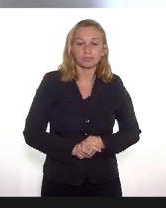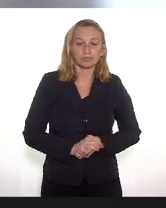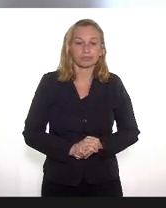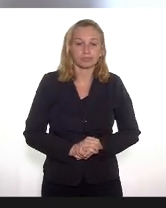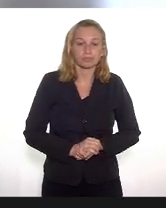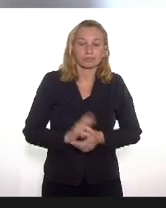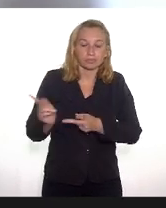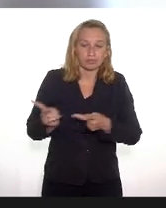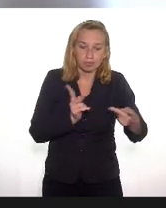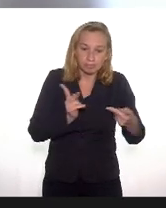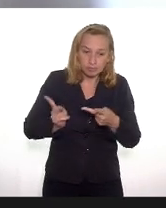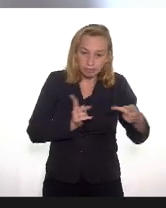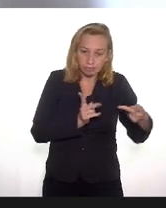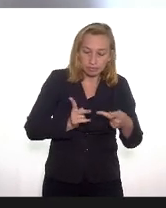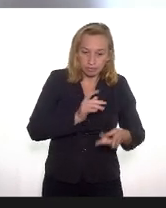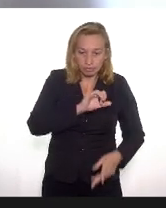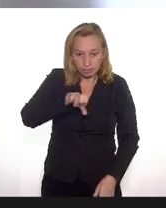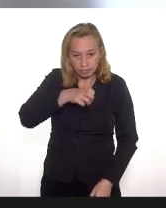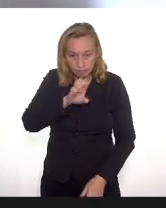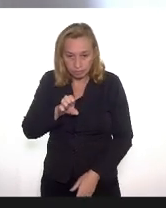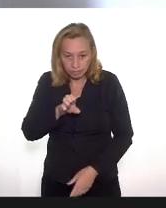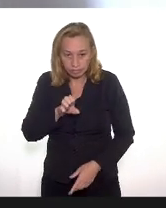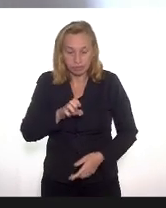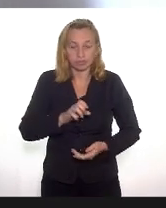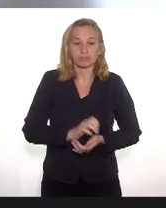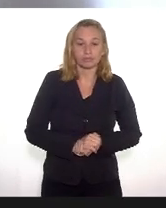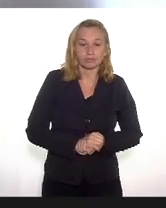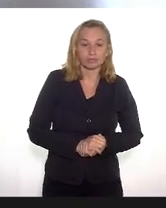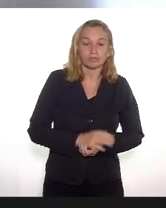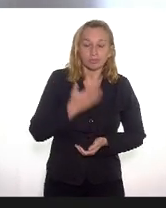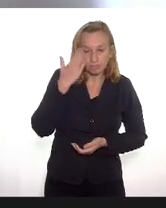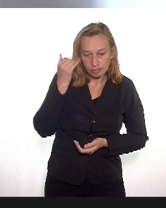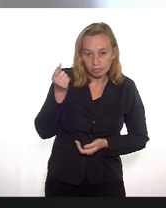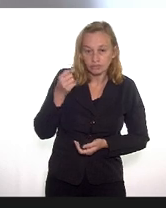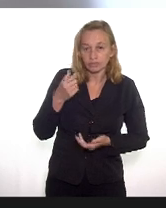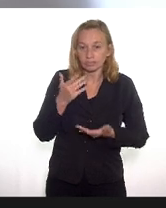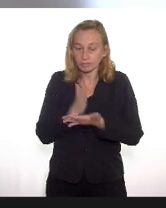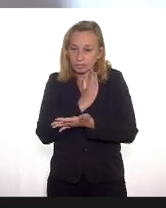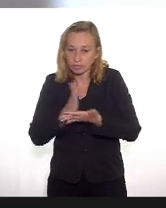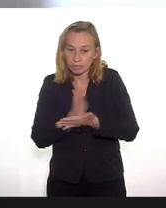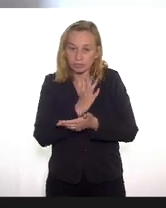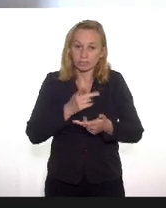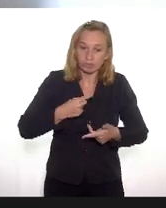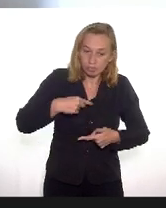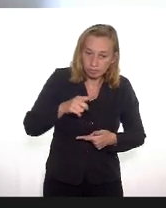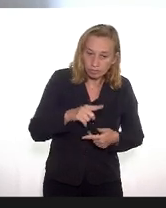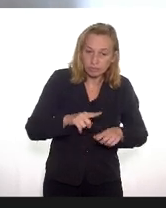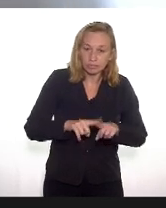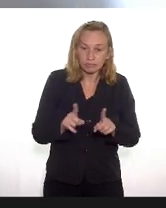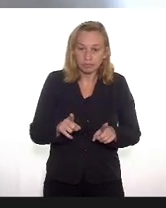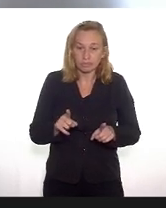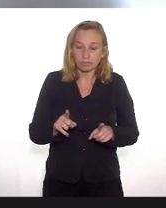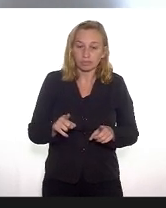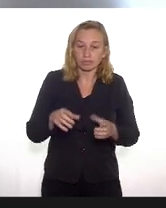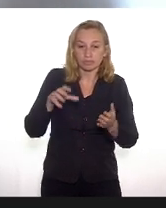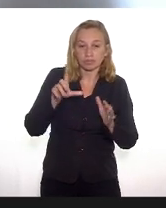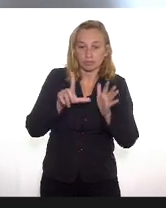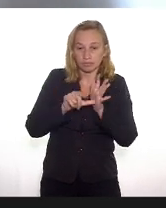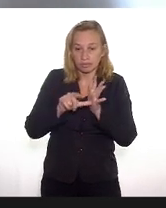que visitem os nossos SEJAs, né, conheçam os nossos SEJAs. Eu sei que muitos vão, mas assim, esse da Central do Brasil,